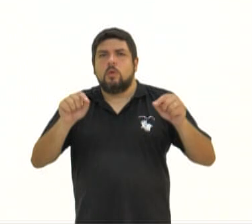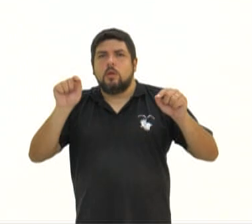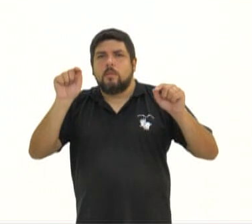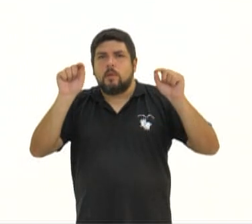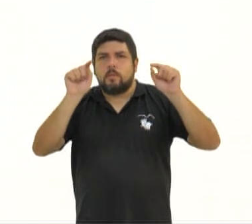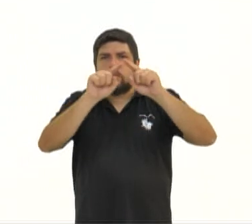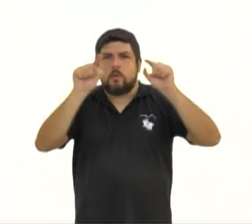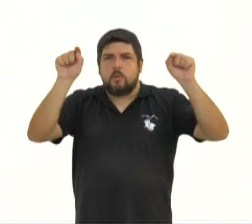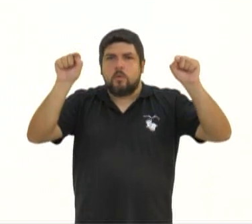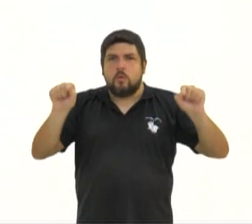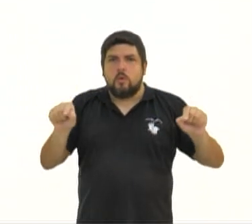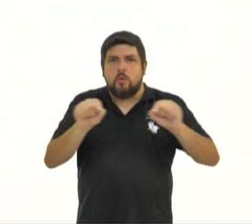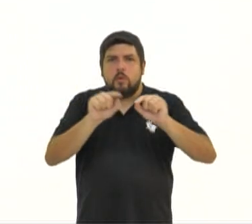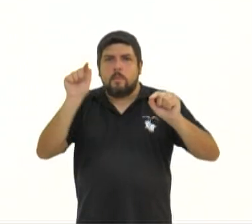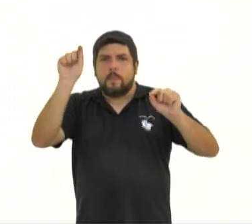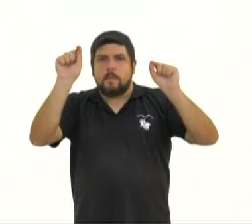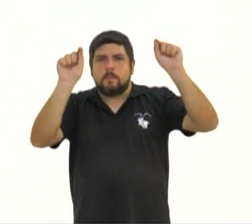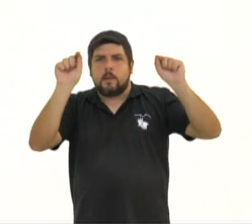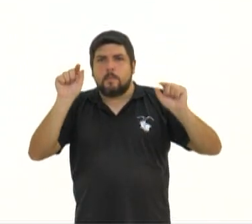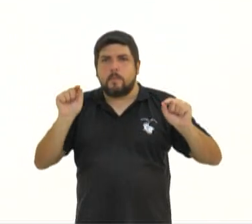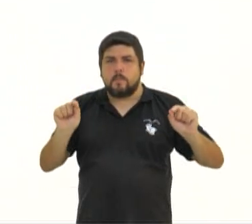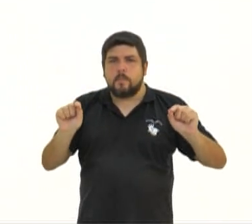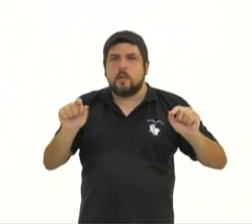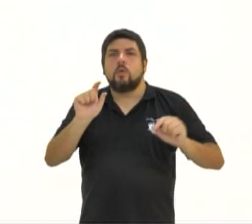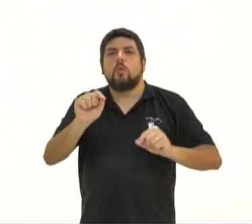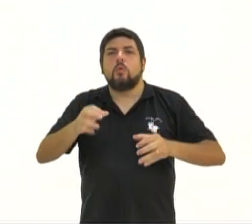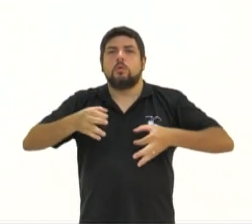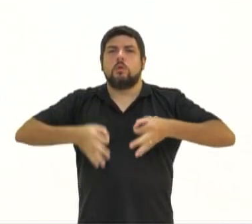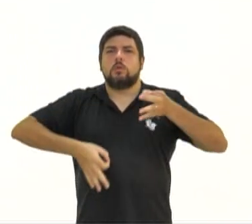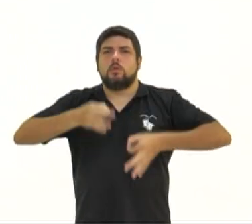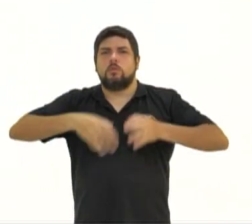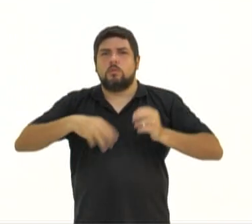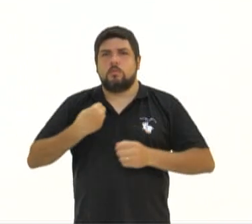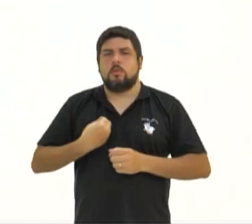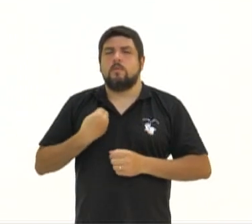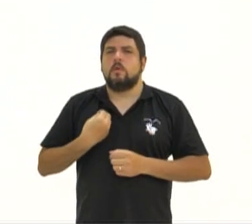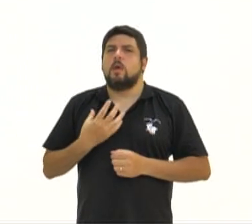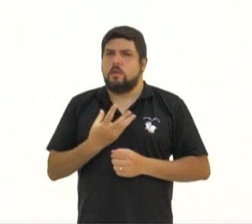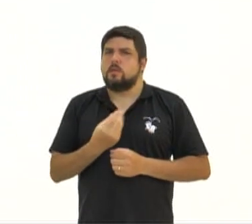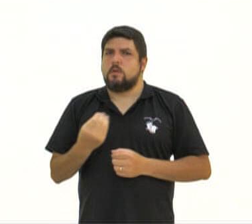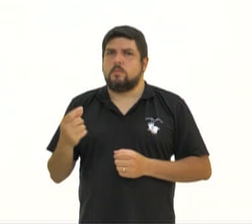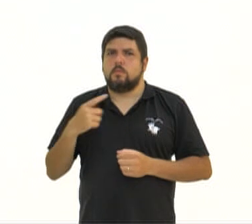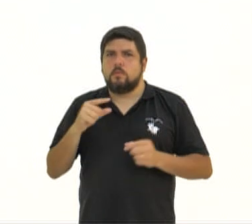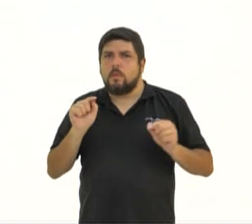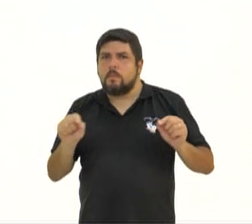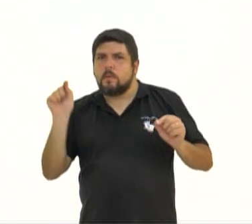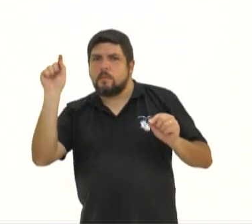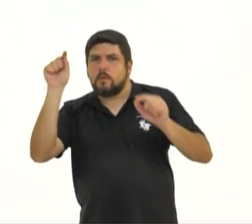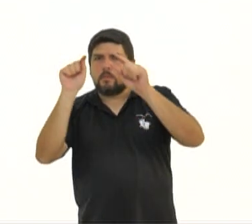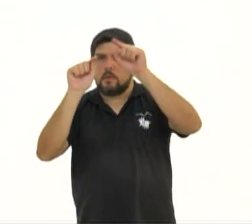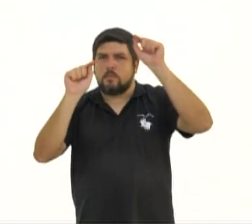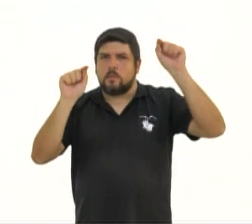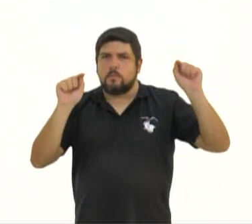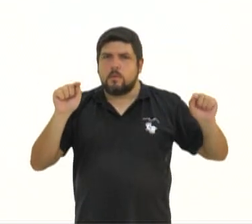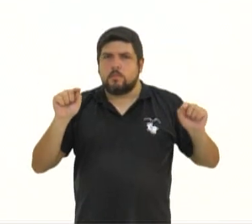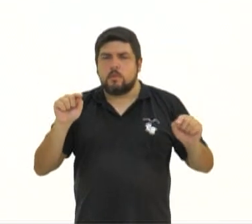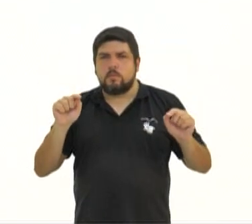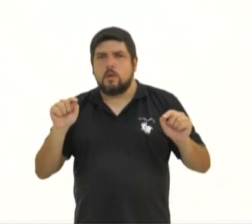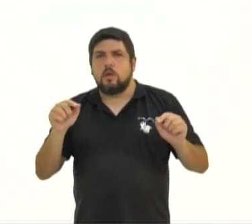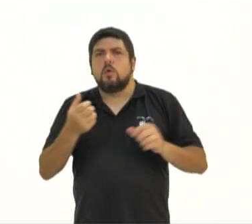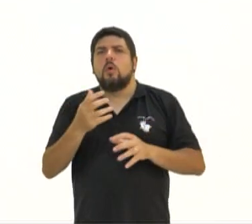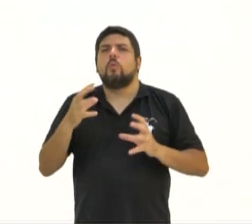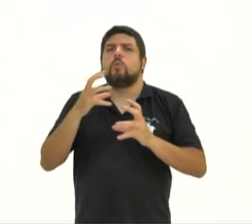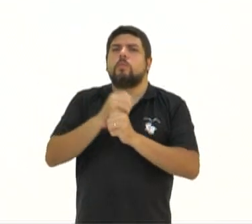árbitros, como o jogo é bastante rápido, né? são bastante árbitros envolvidos na modalidade. Né? Então nós temos a presença de